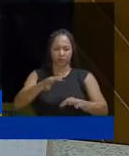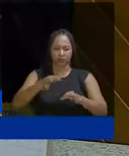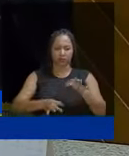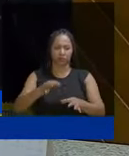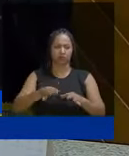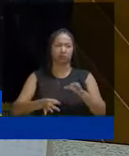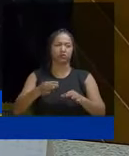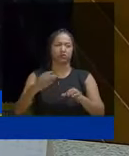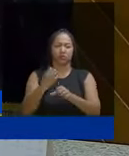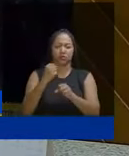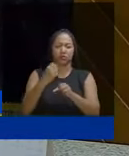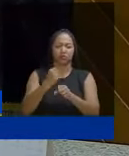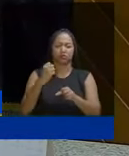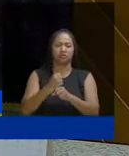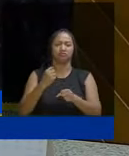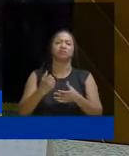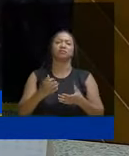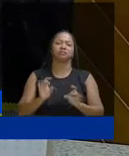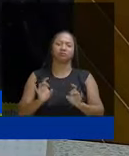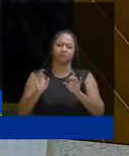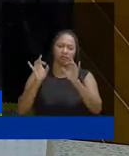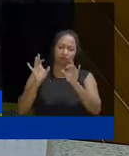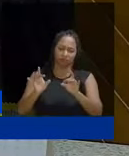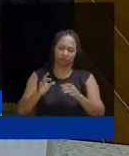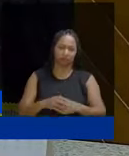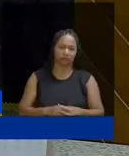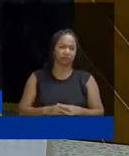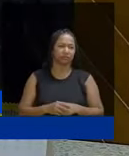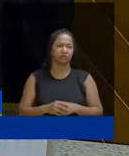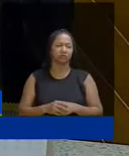tomada de contas especial TC